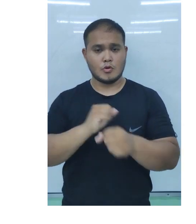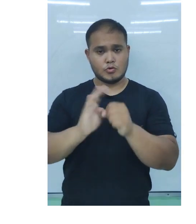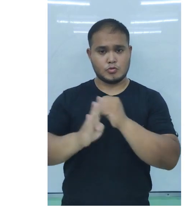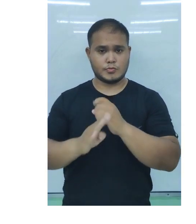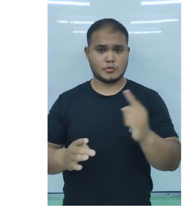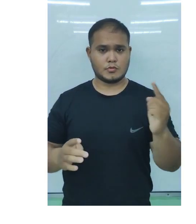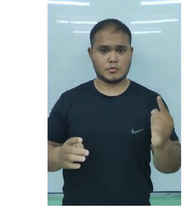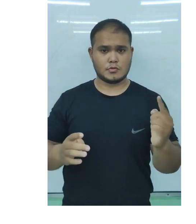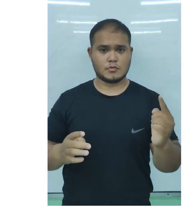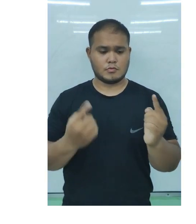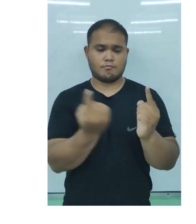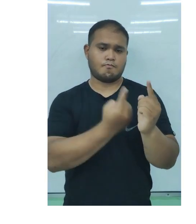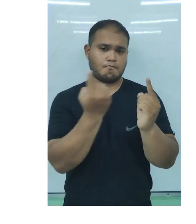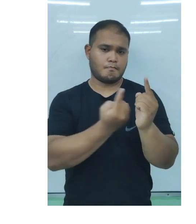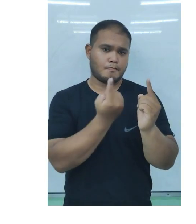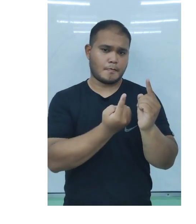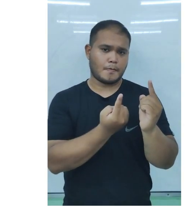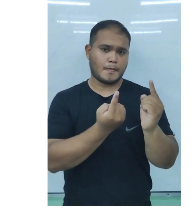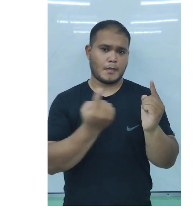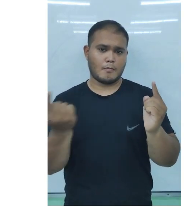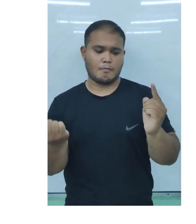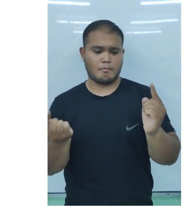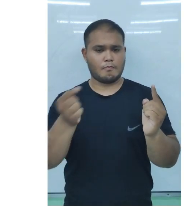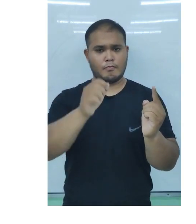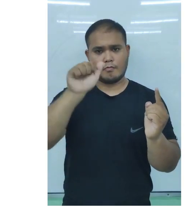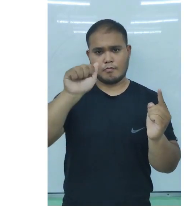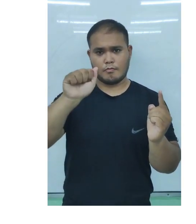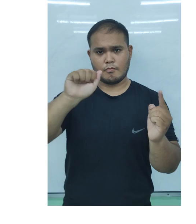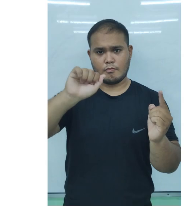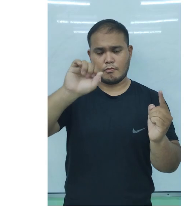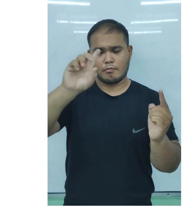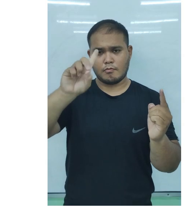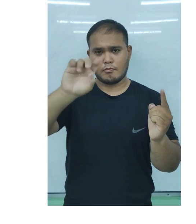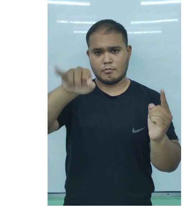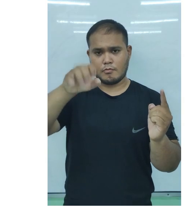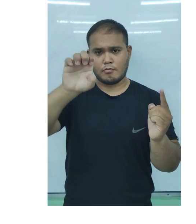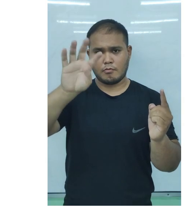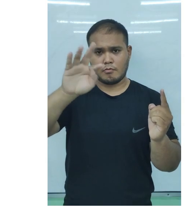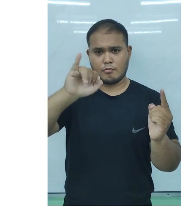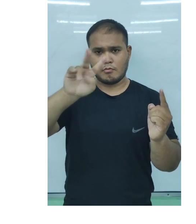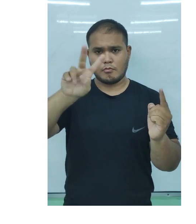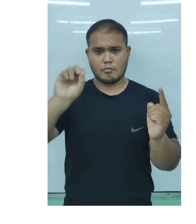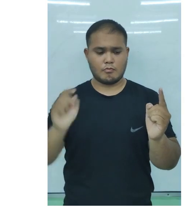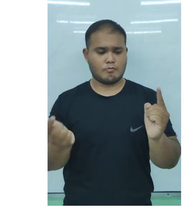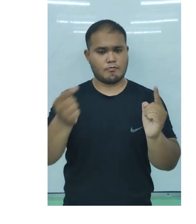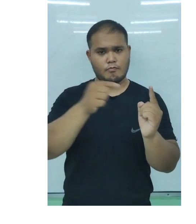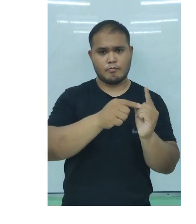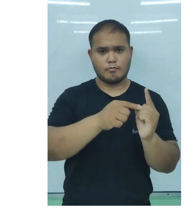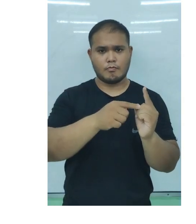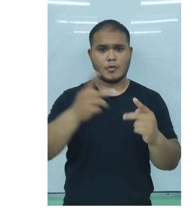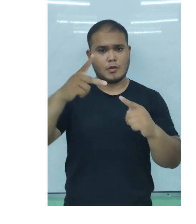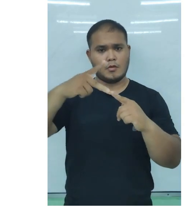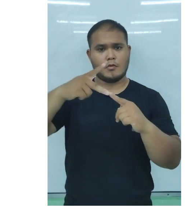a preposição, temos o substantivo singular e temos o verbo na terceira pessoa do singular no presente